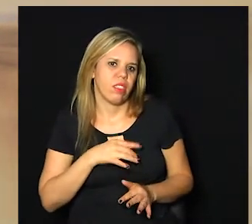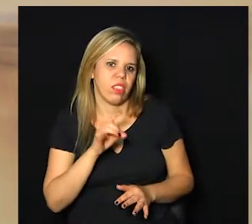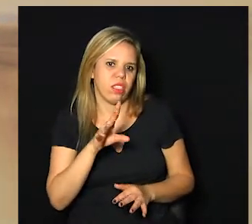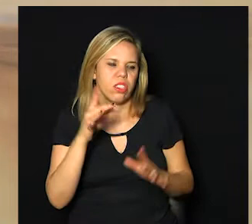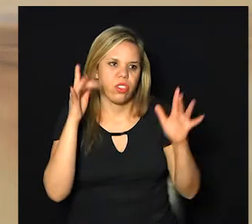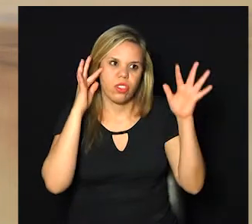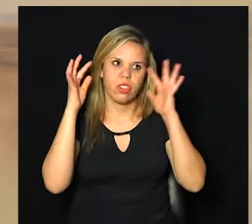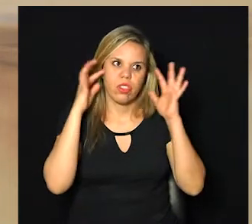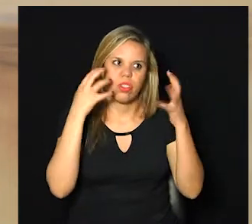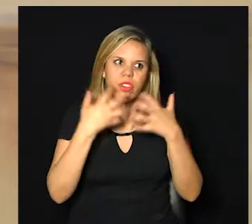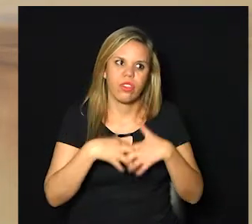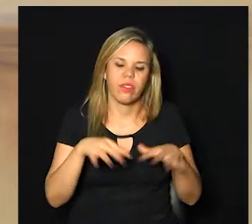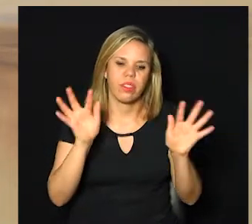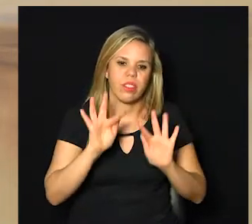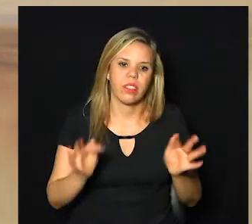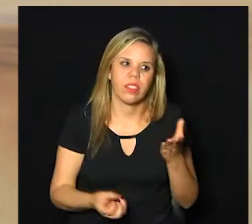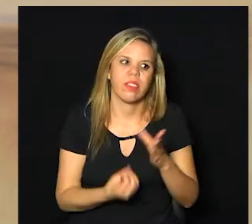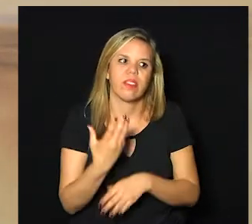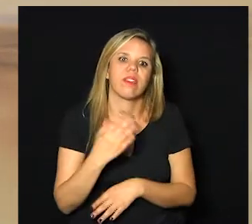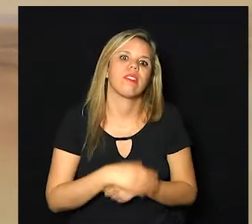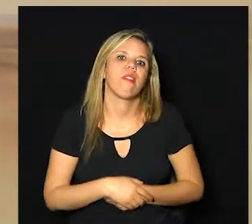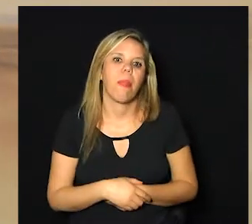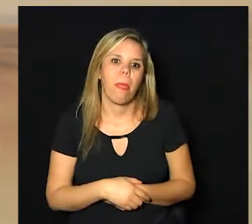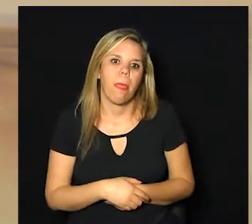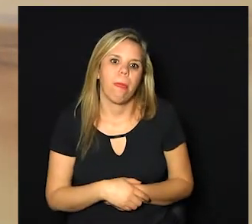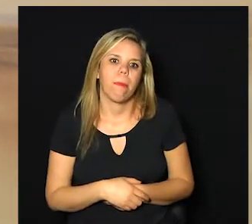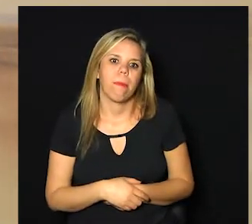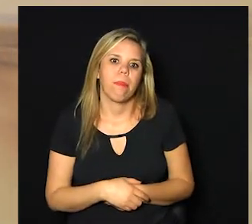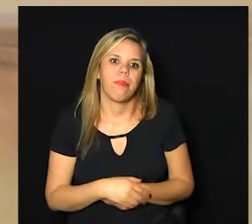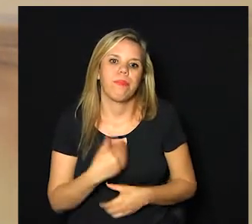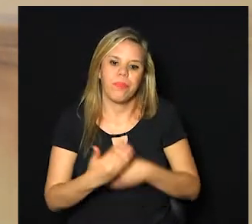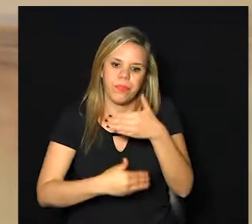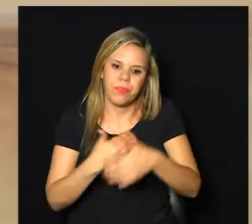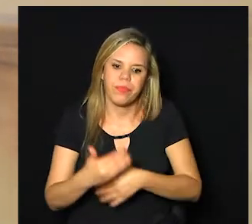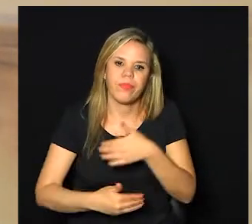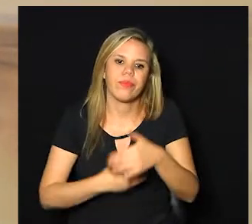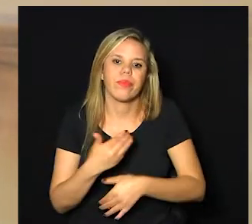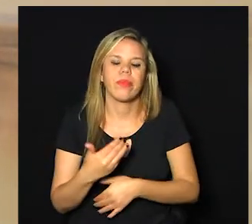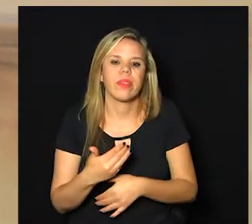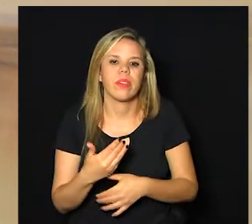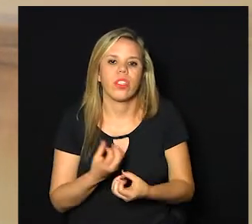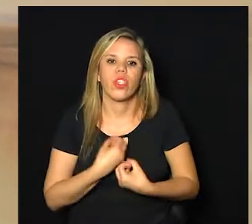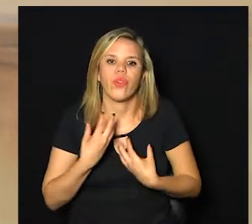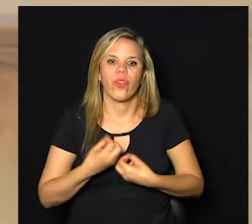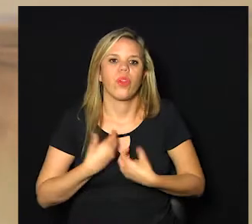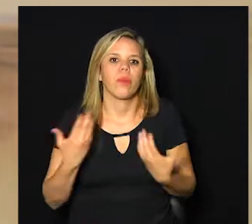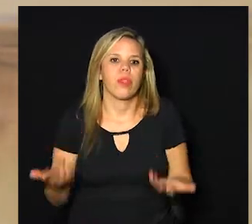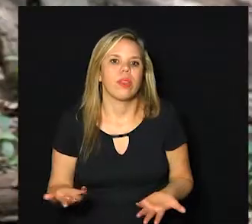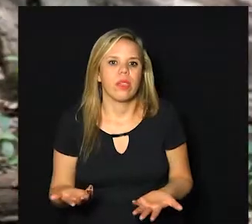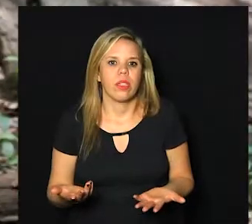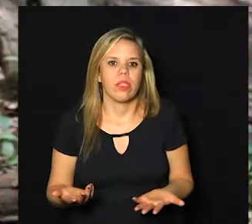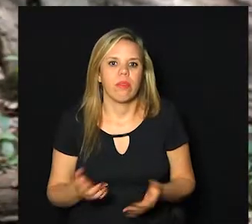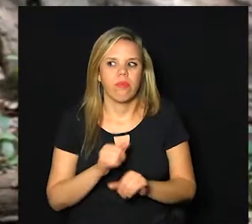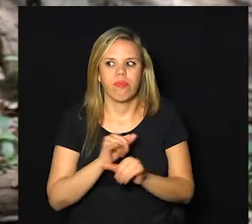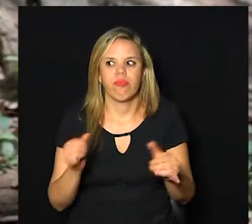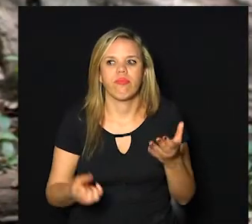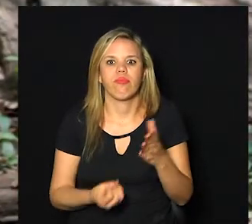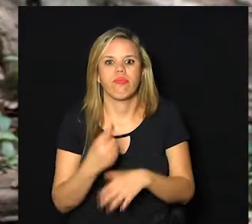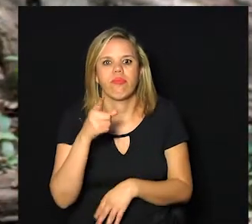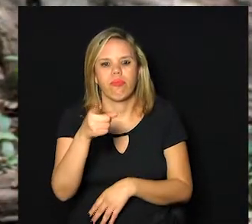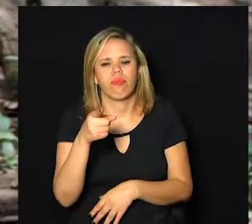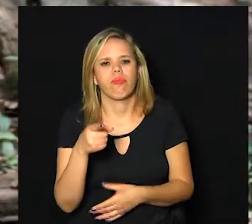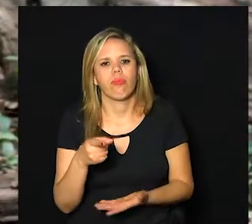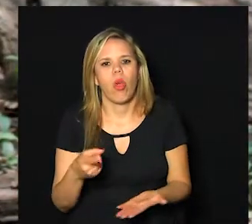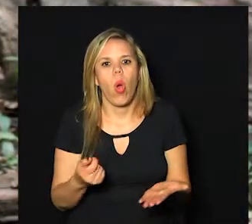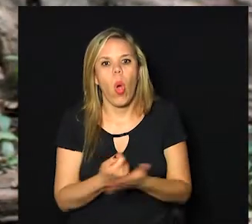você mentalizar a felicidade que ela acontece. Então, cada vez mais esse tipo de informação tá bombando. E aí você